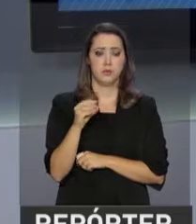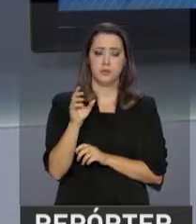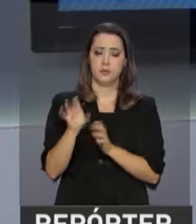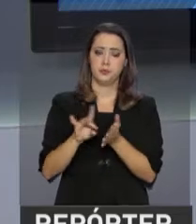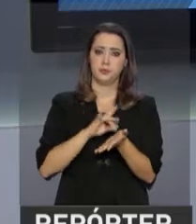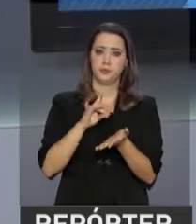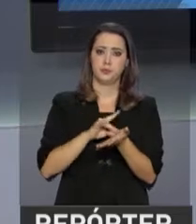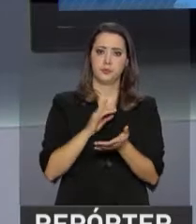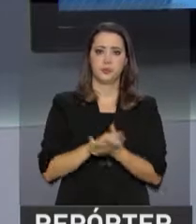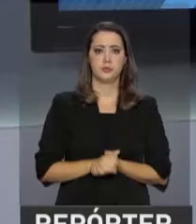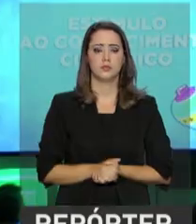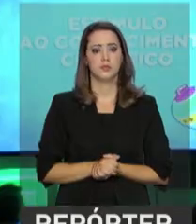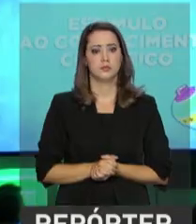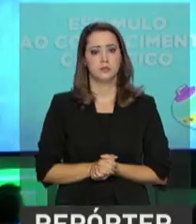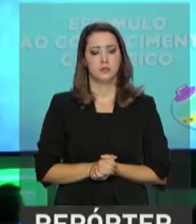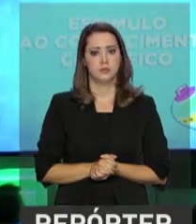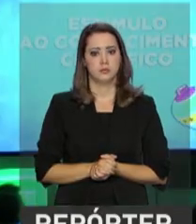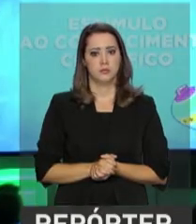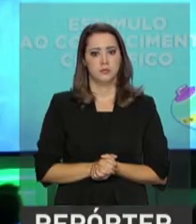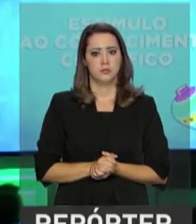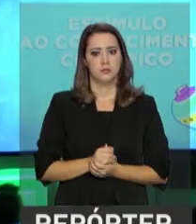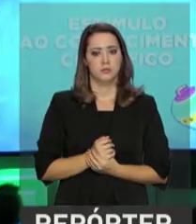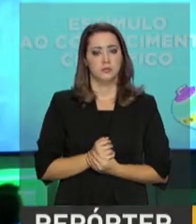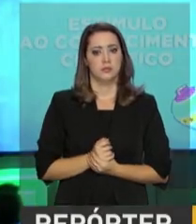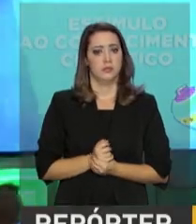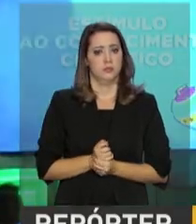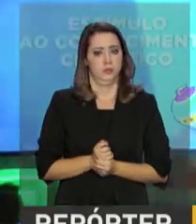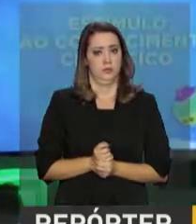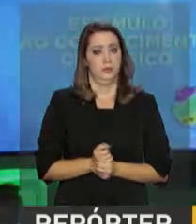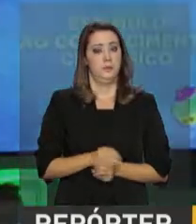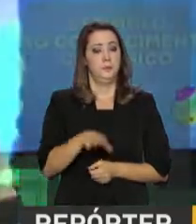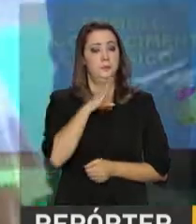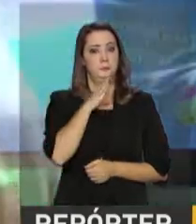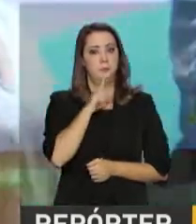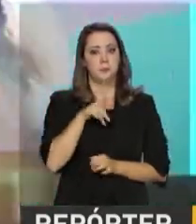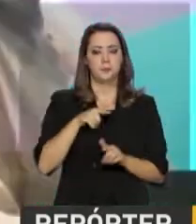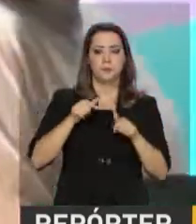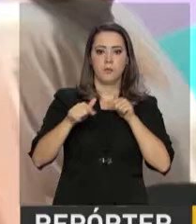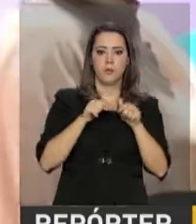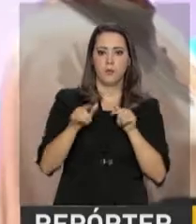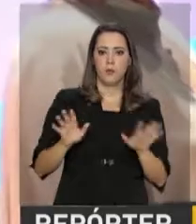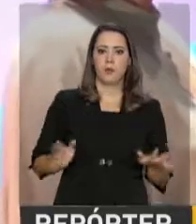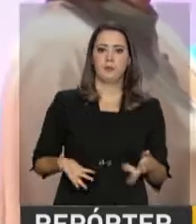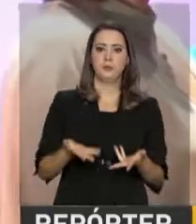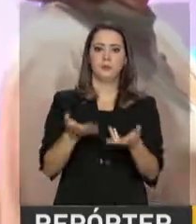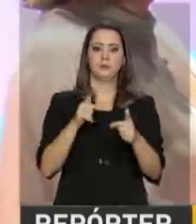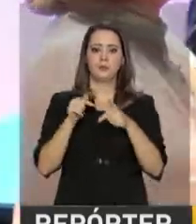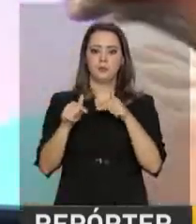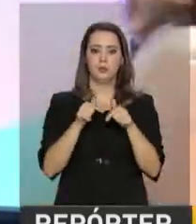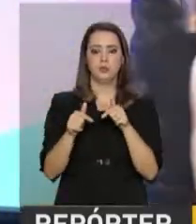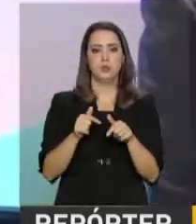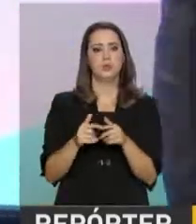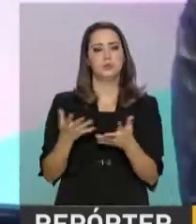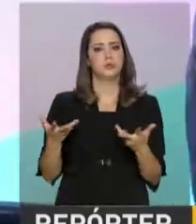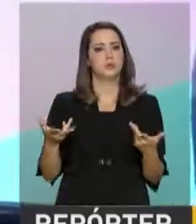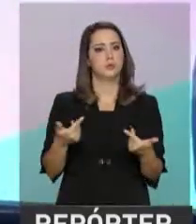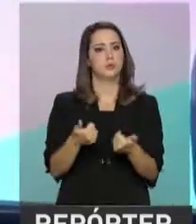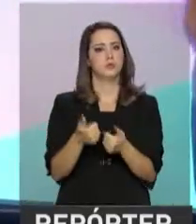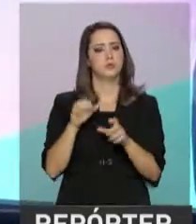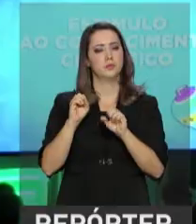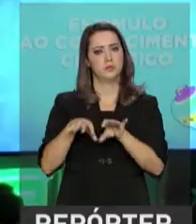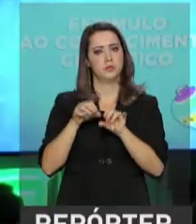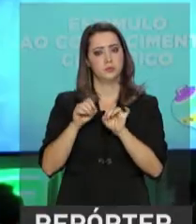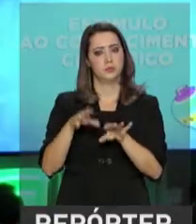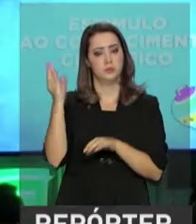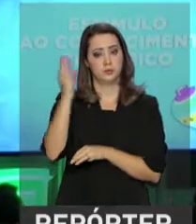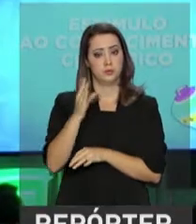inscritos reconhecer e incentivar ações que contribuem para a qualidade da educação pública esse é o